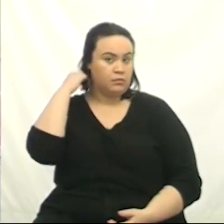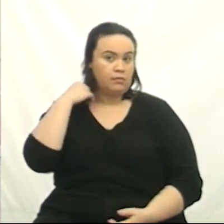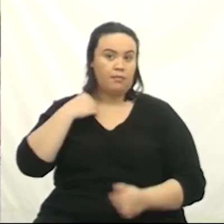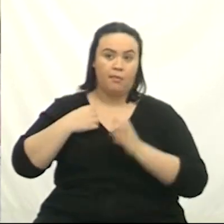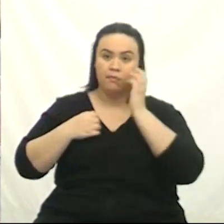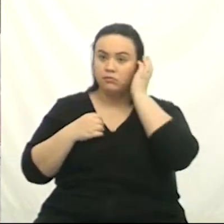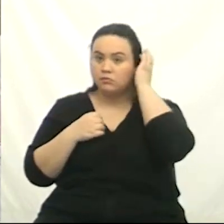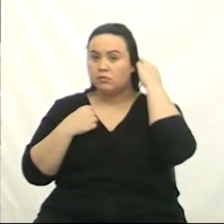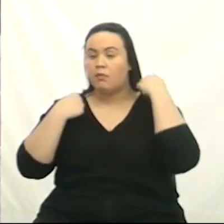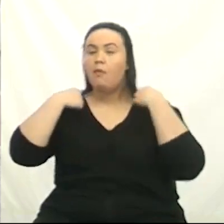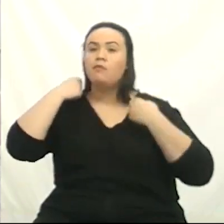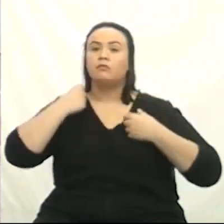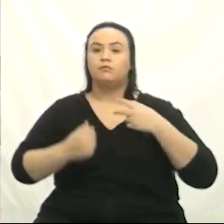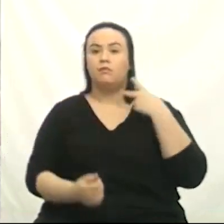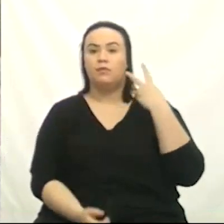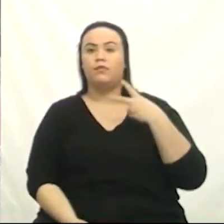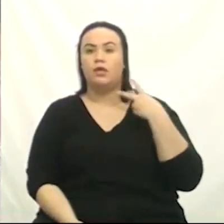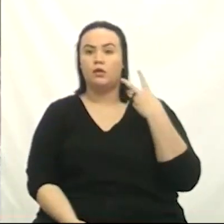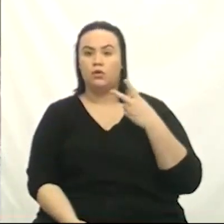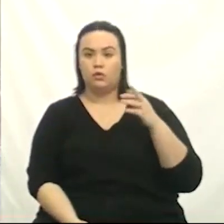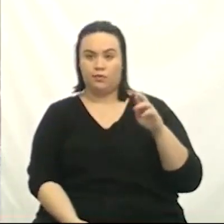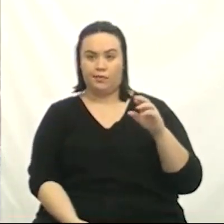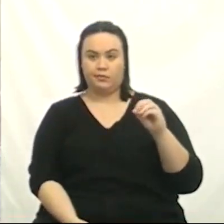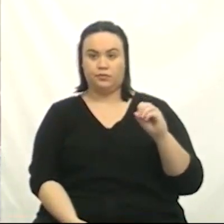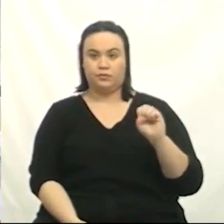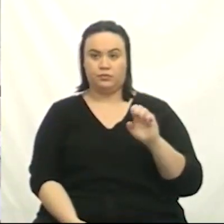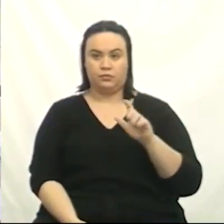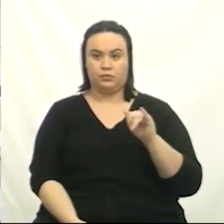vereadora Roseli Maria de Luca Pizzolo.